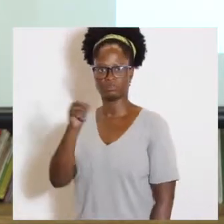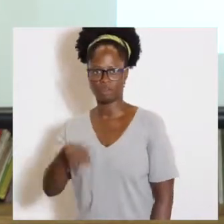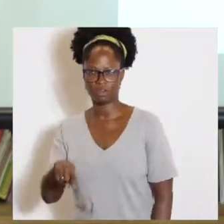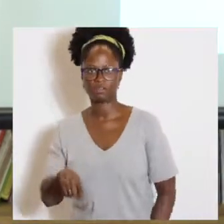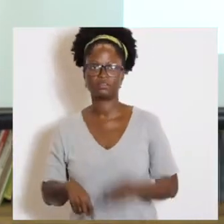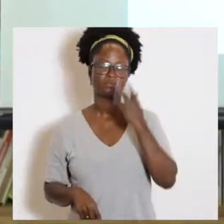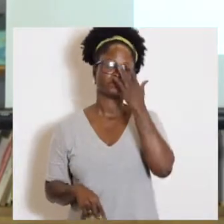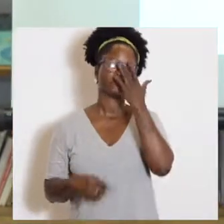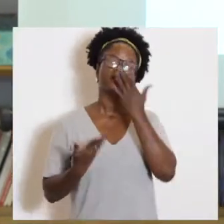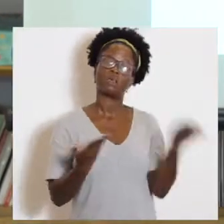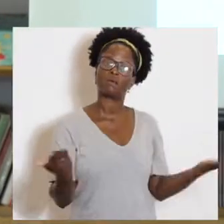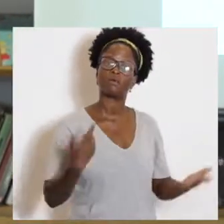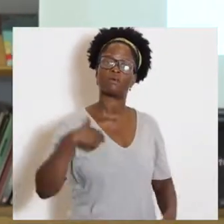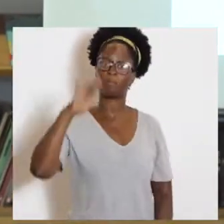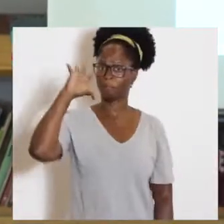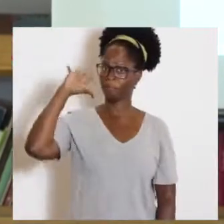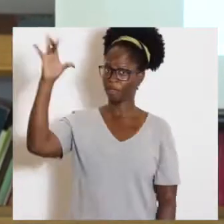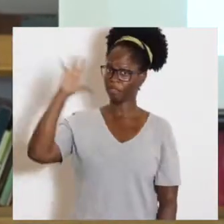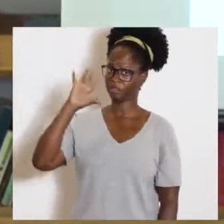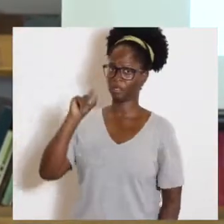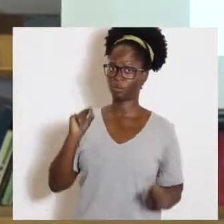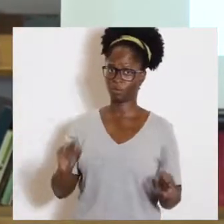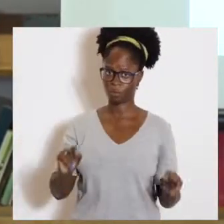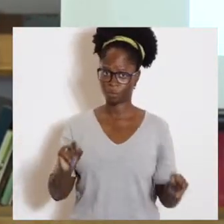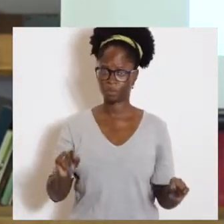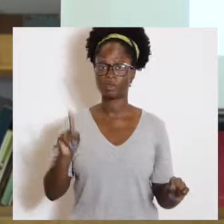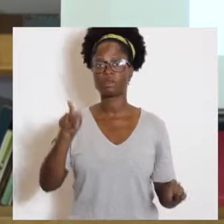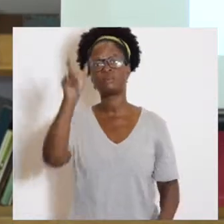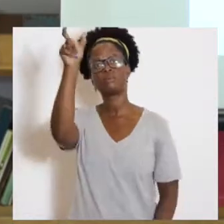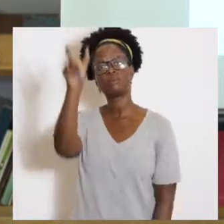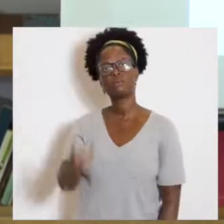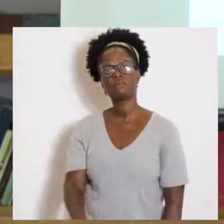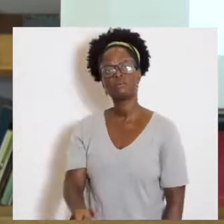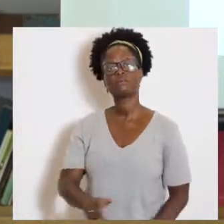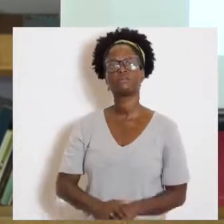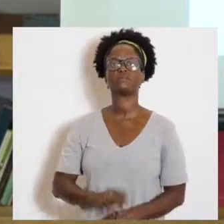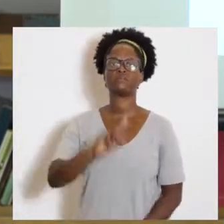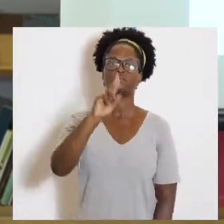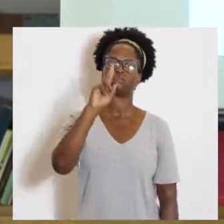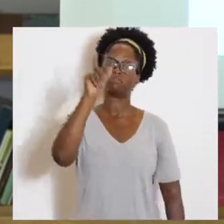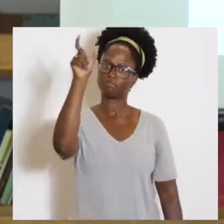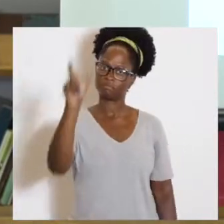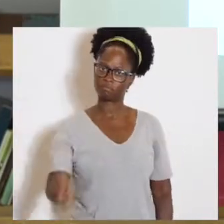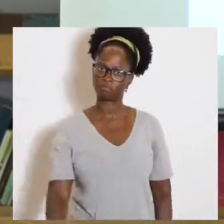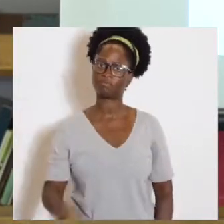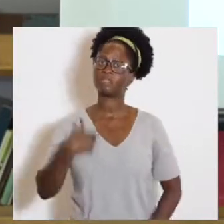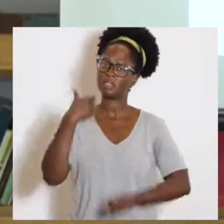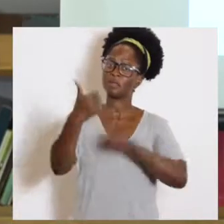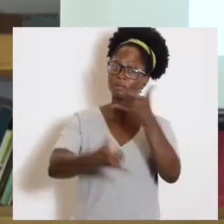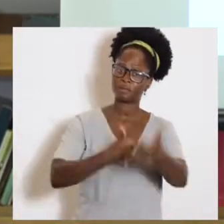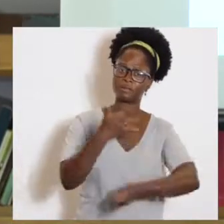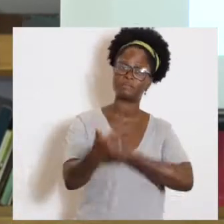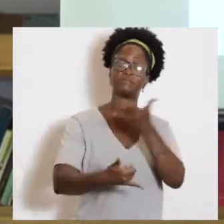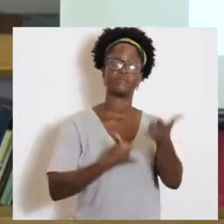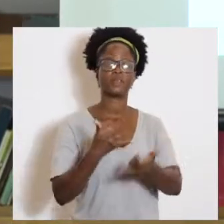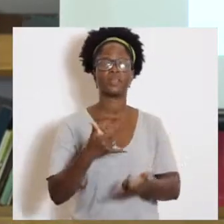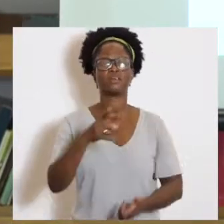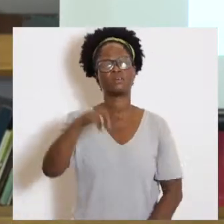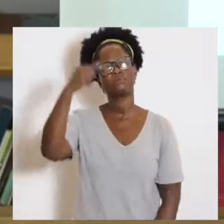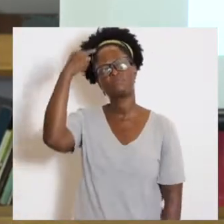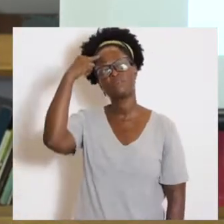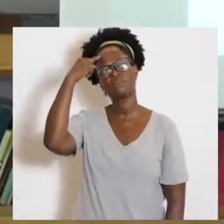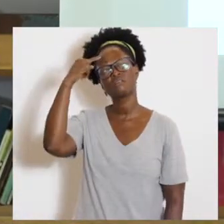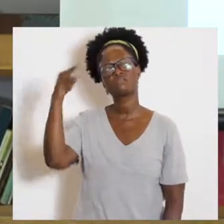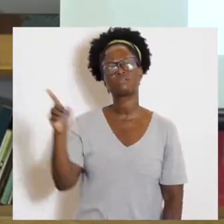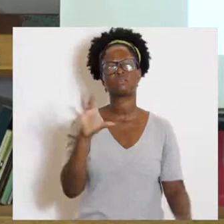essa lógica do que é esse sujeito que ele brinca nos remete a um casal